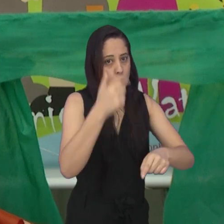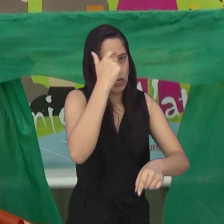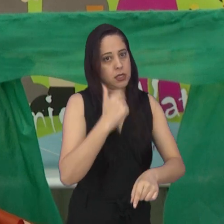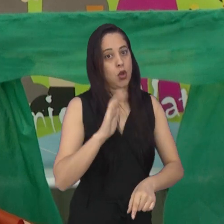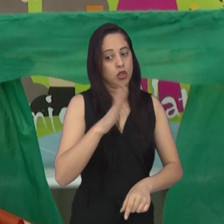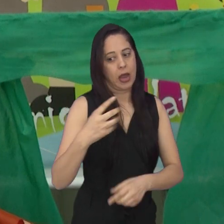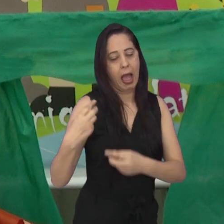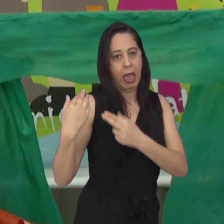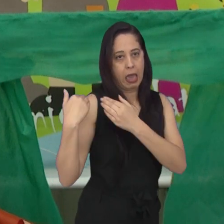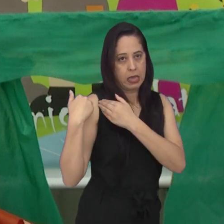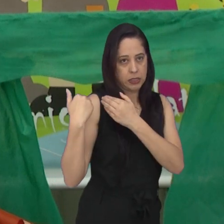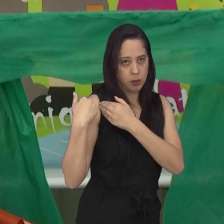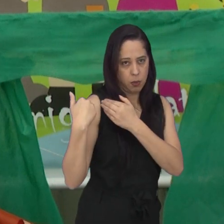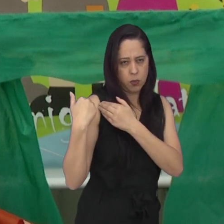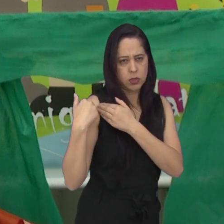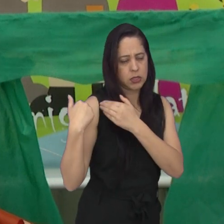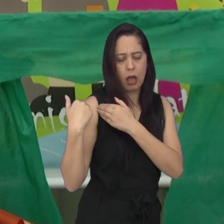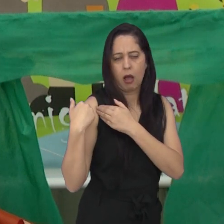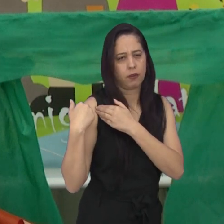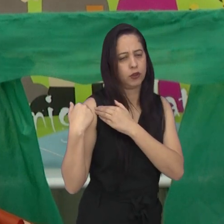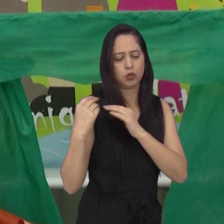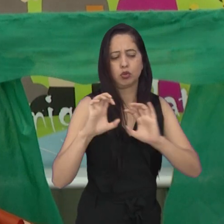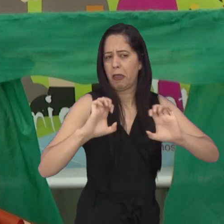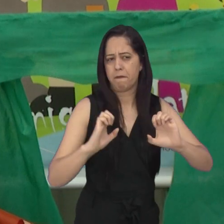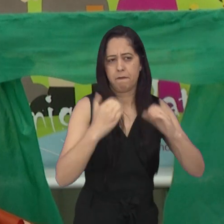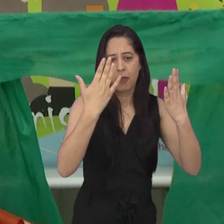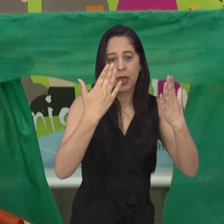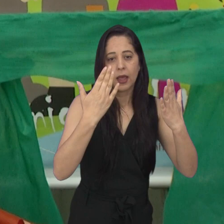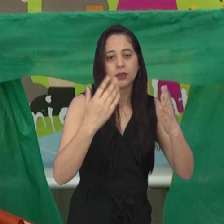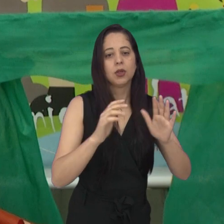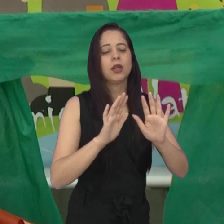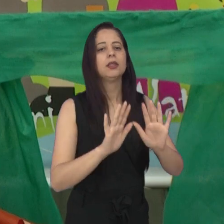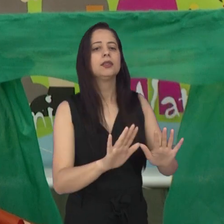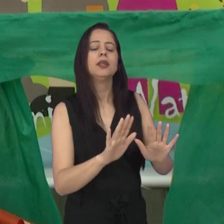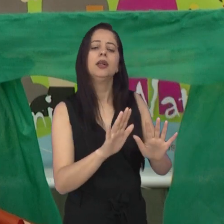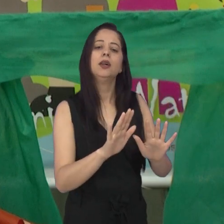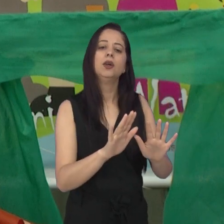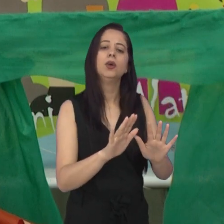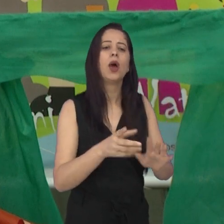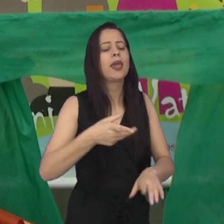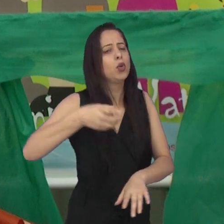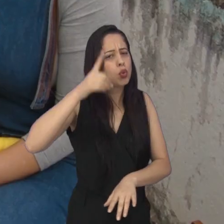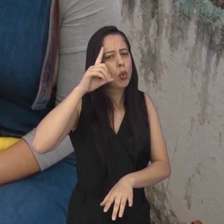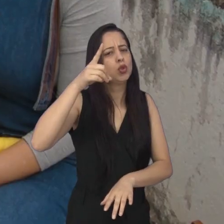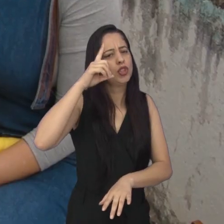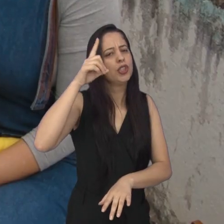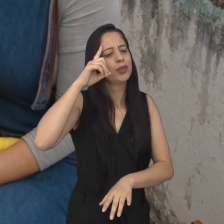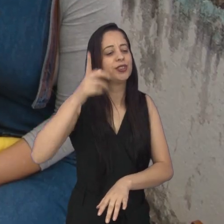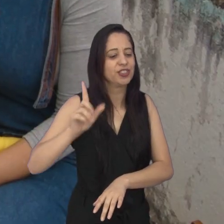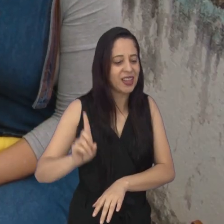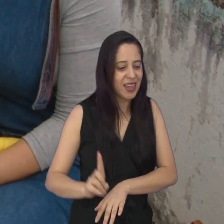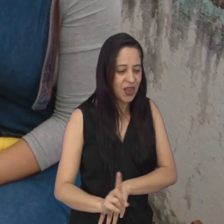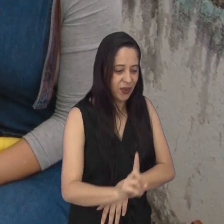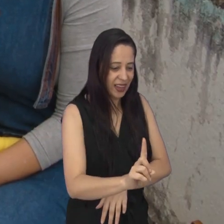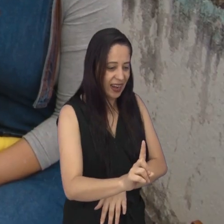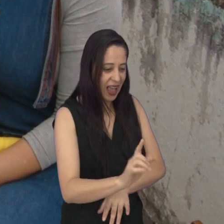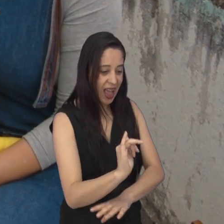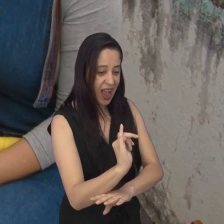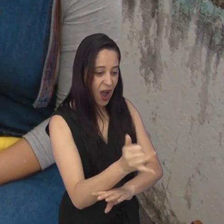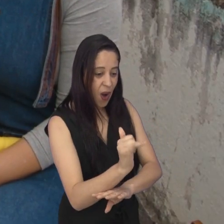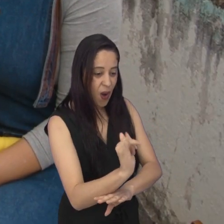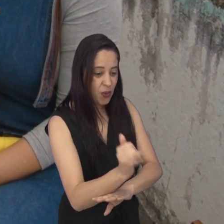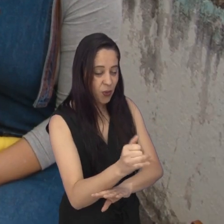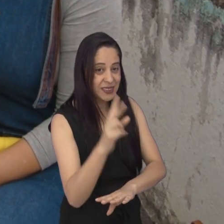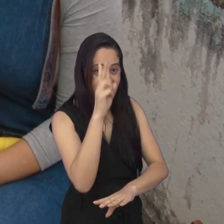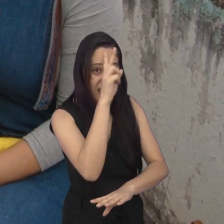escola e tal, na época. E aí foi que quando eu estava fazendo todo dia, né? Aquela sementinha